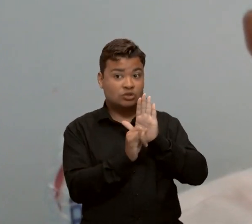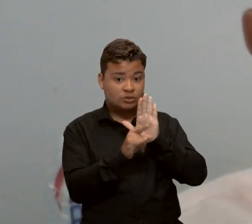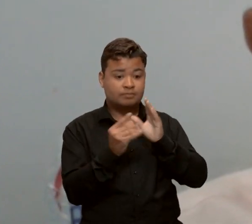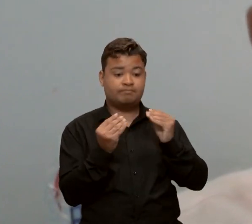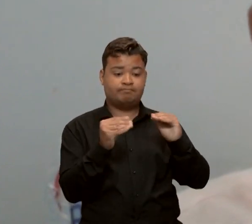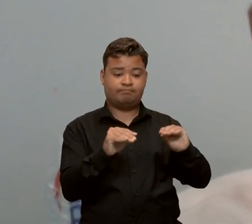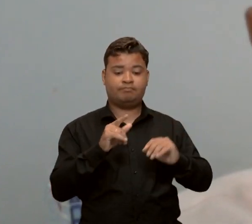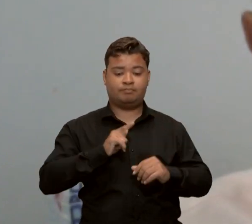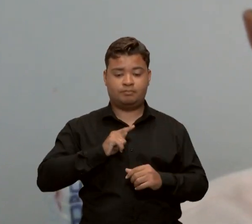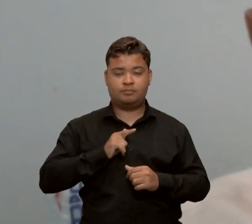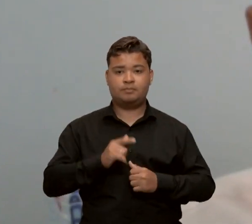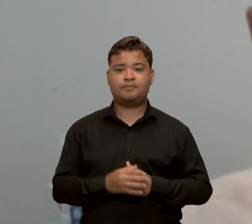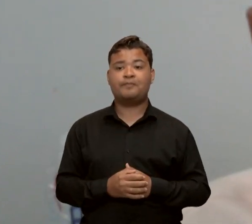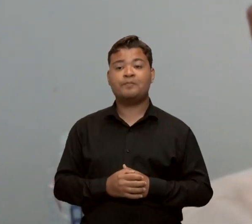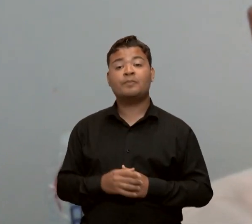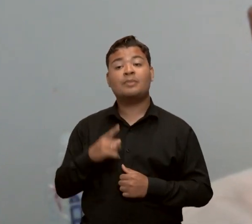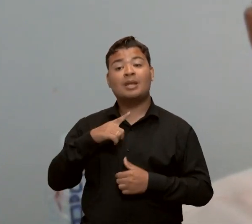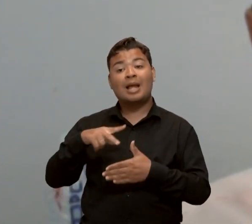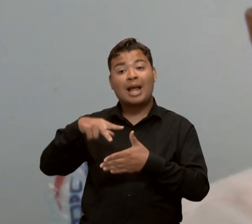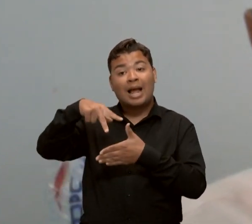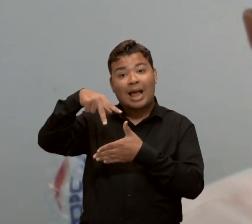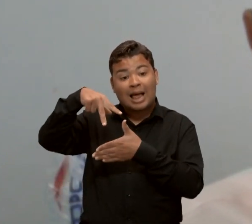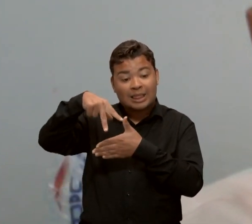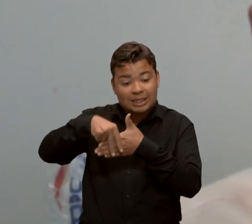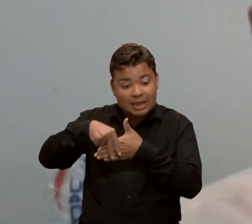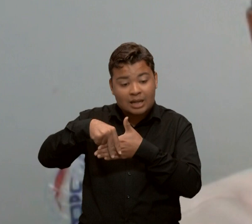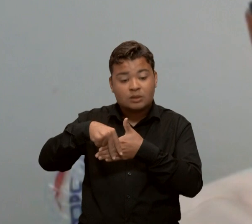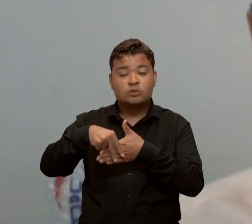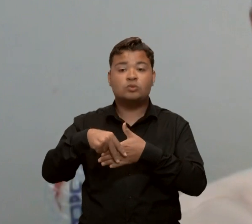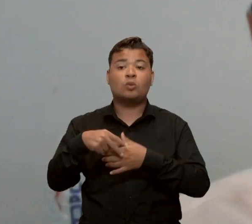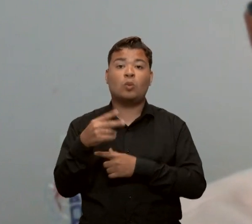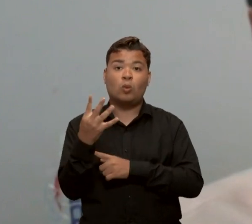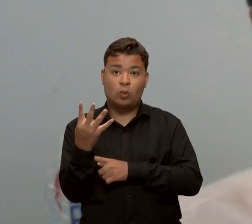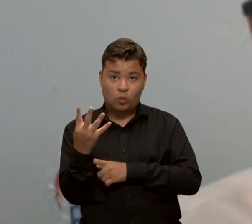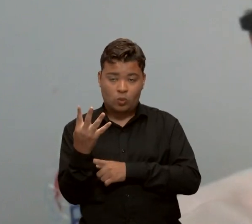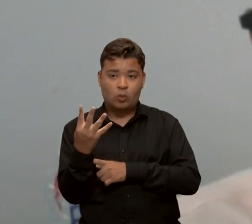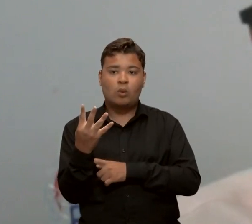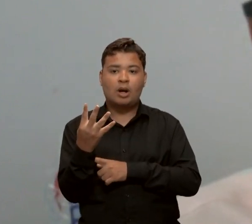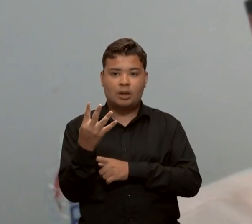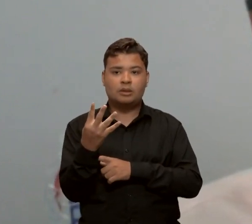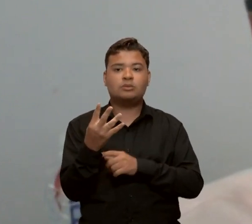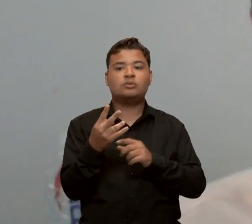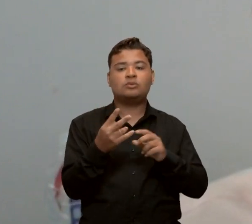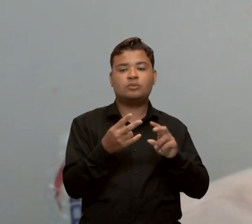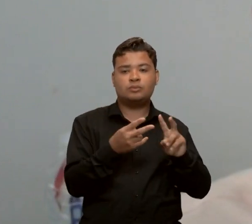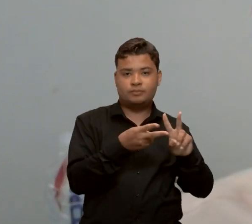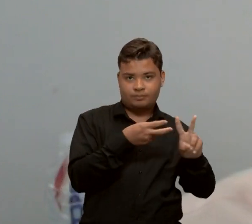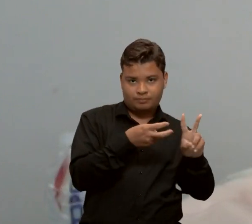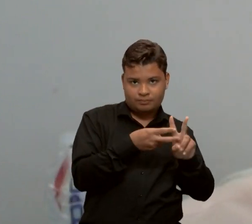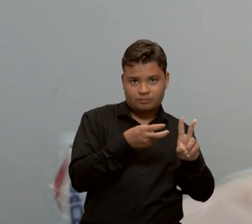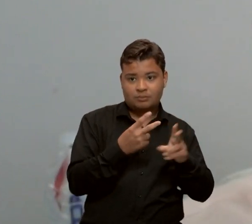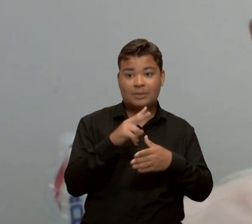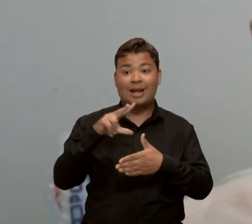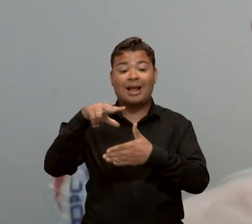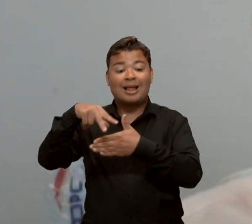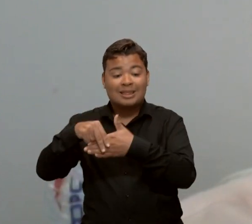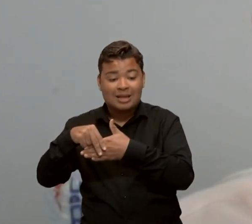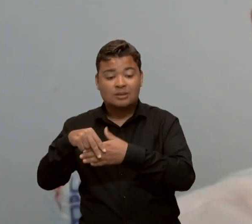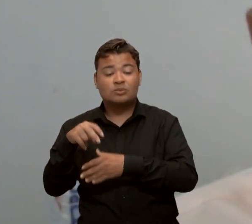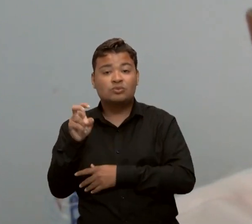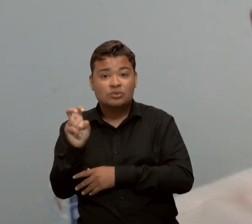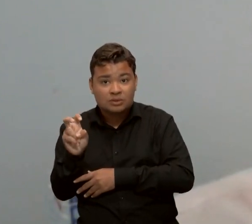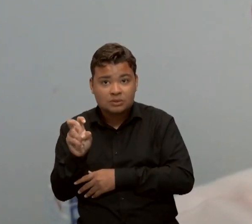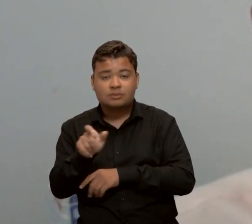E no anexo 4 para os indígenas e anexo 5 para os quilombolas.